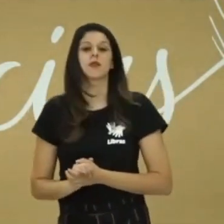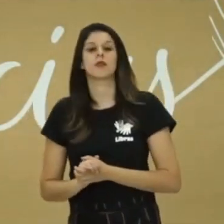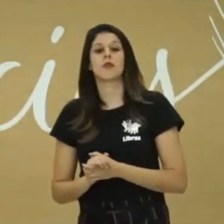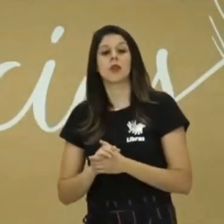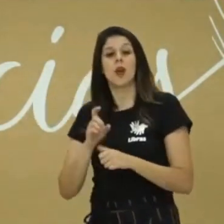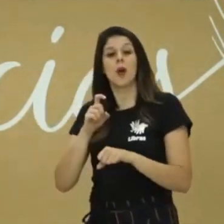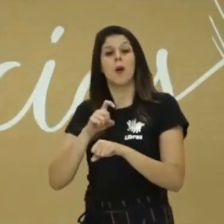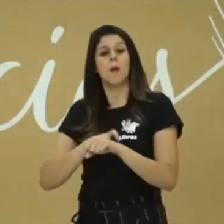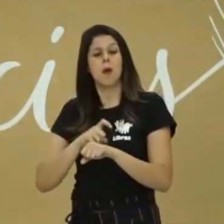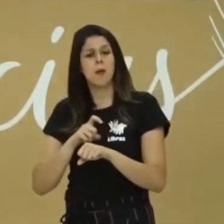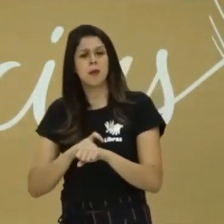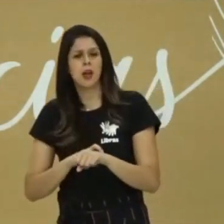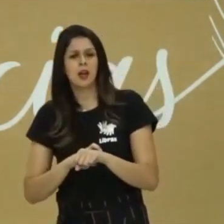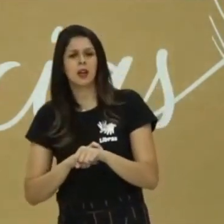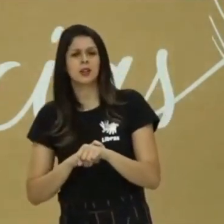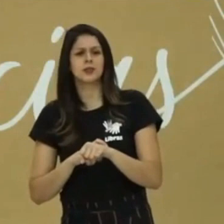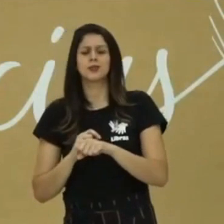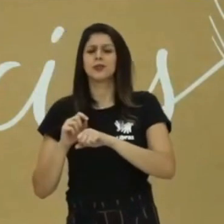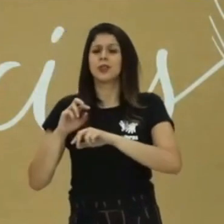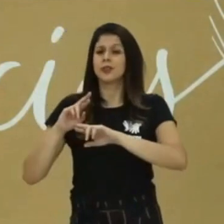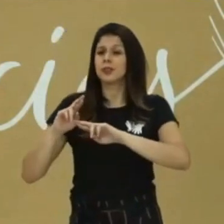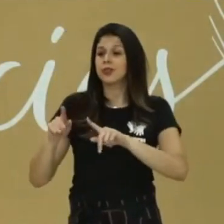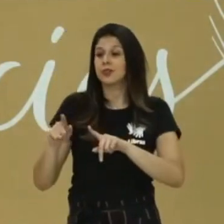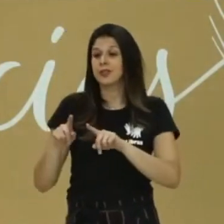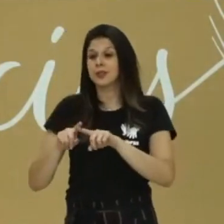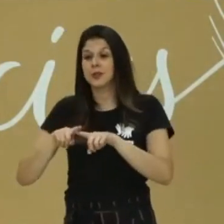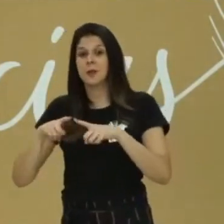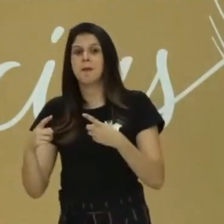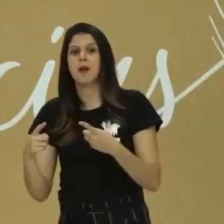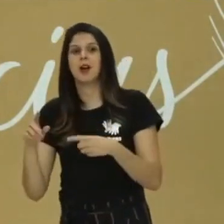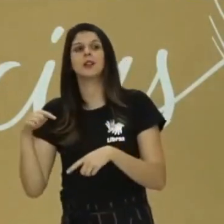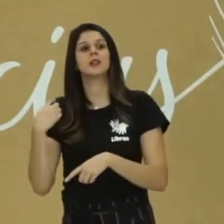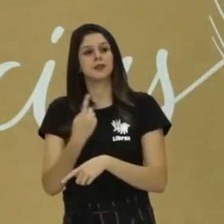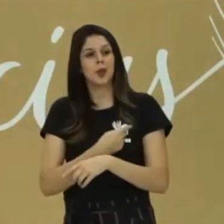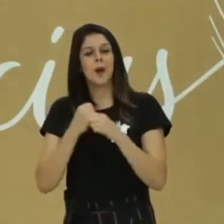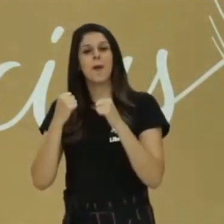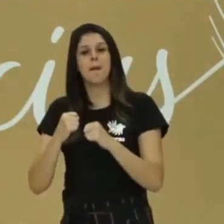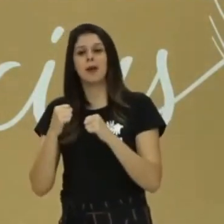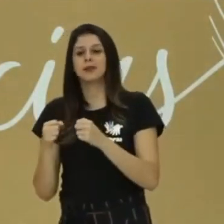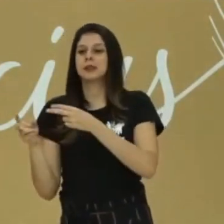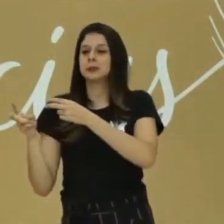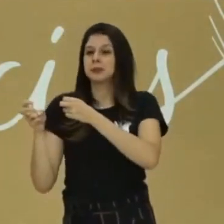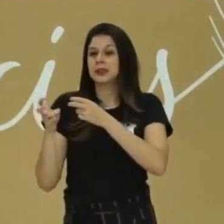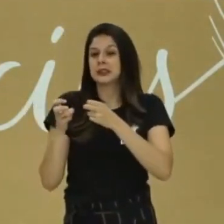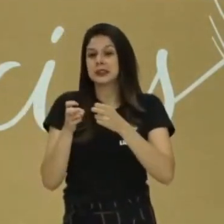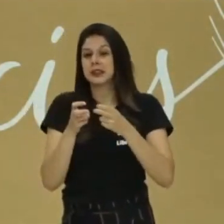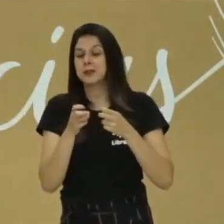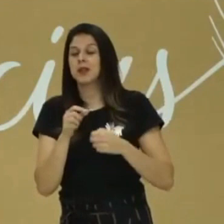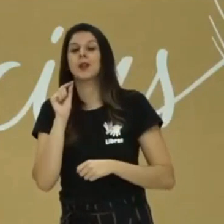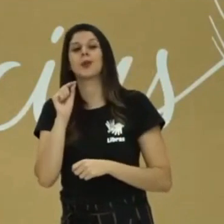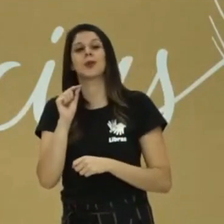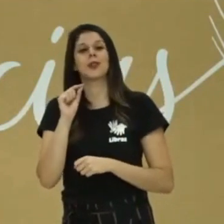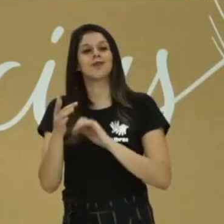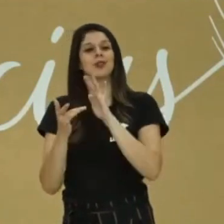tempos e as épocas Não há necessidade que eu vos escreva pois vós mesmos Estais inteirados com precisão de que o